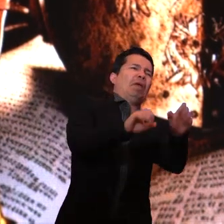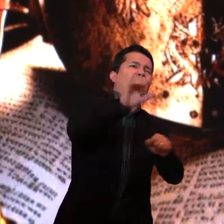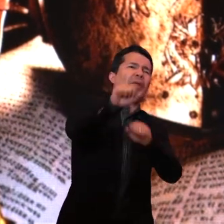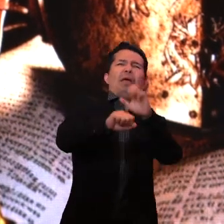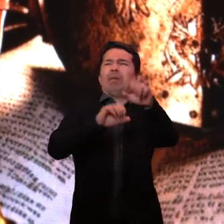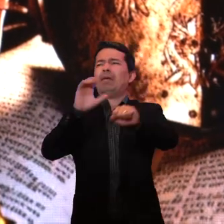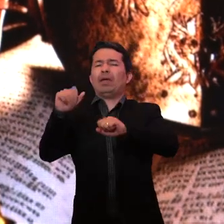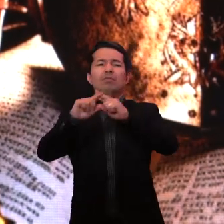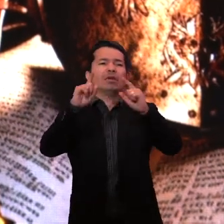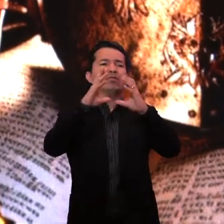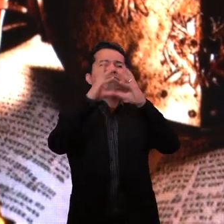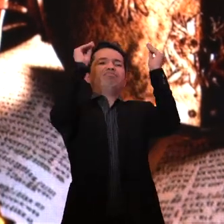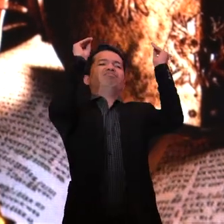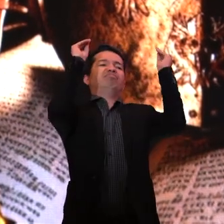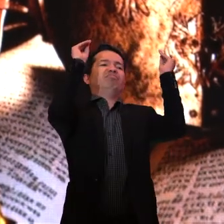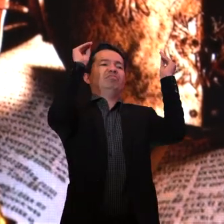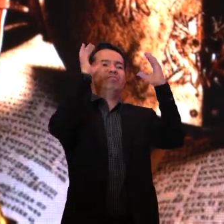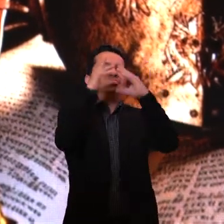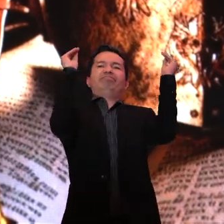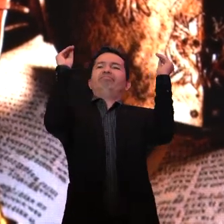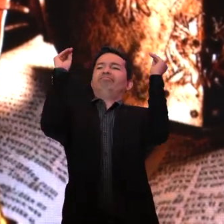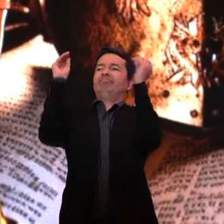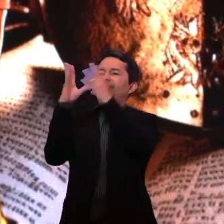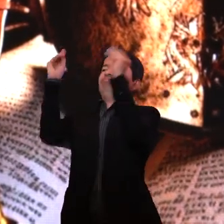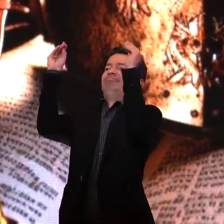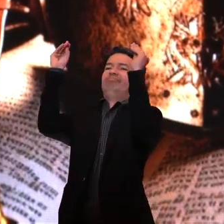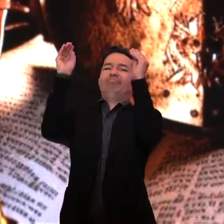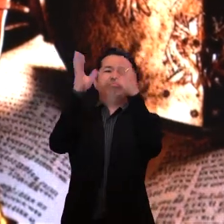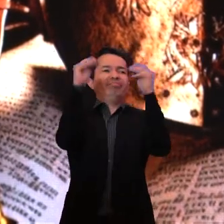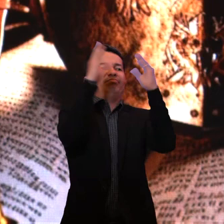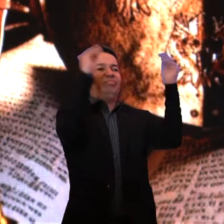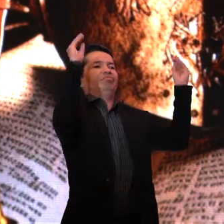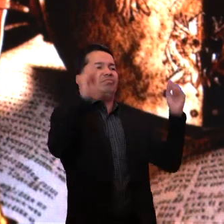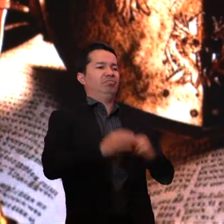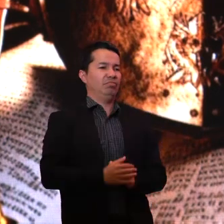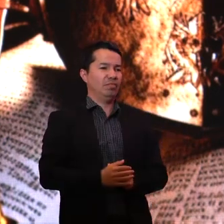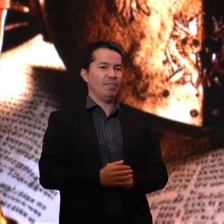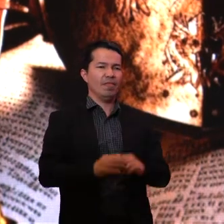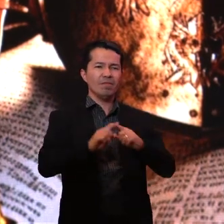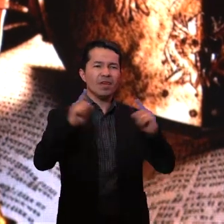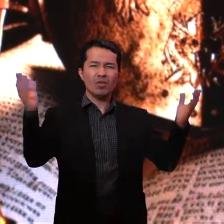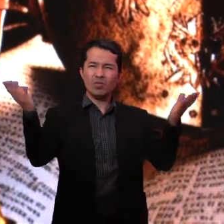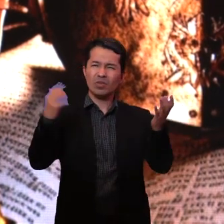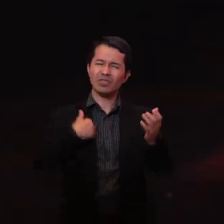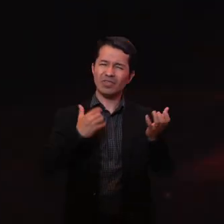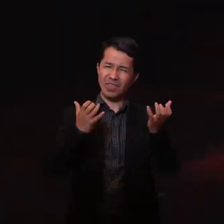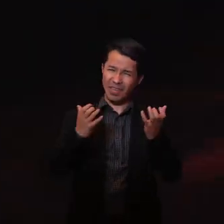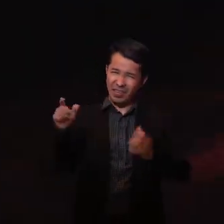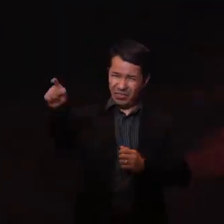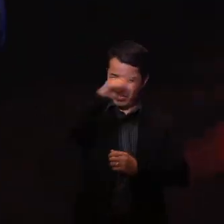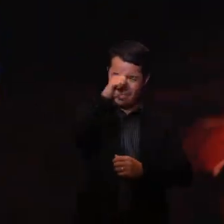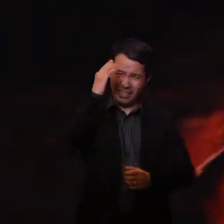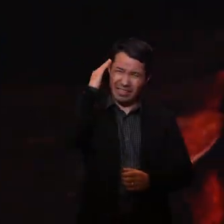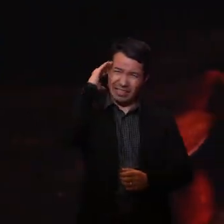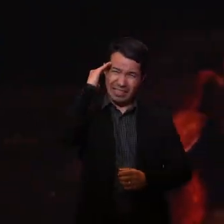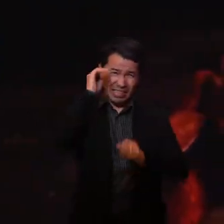o capacete da salvação. Existe um capacete que funciona, e que se você